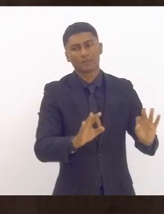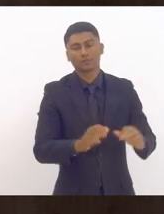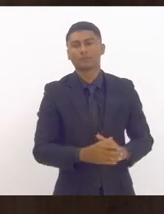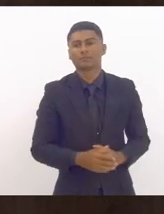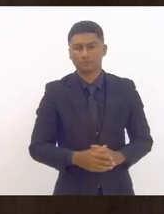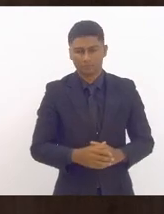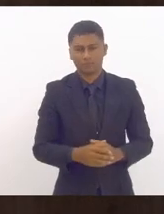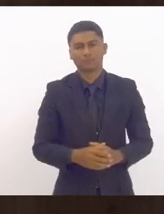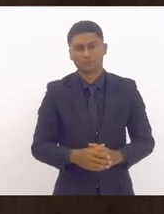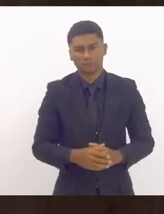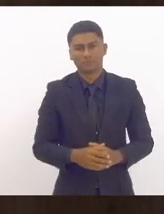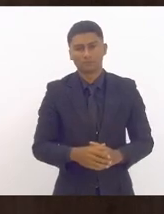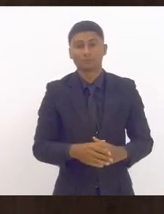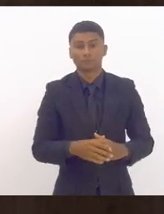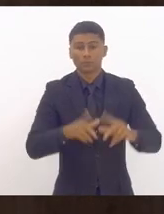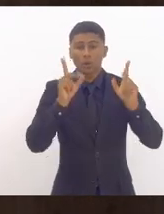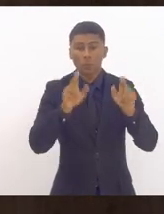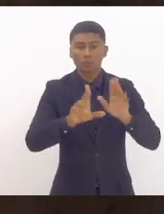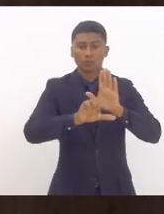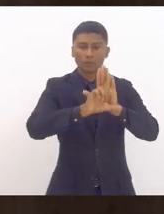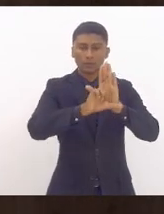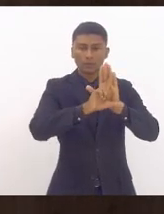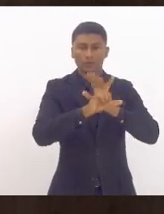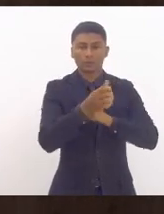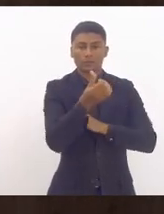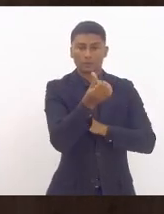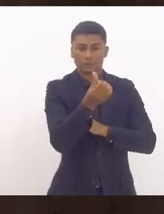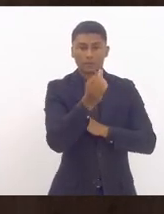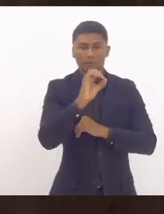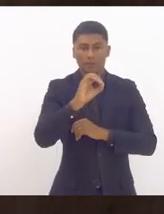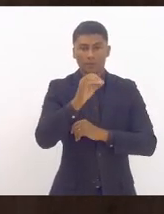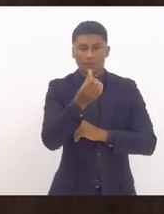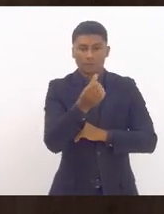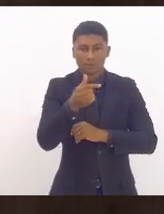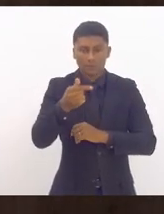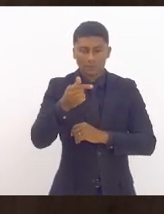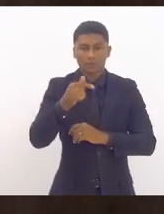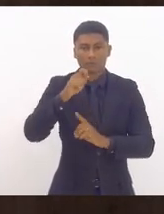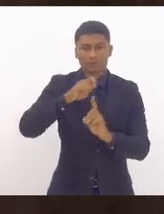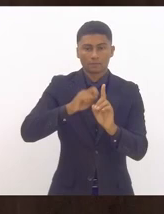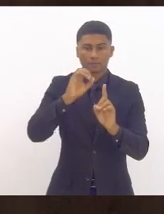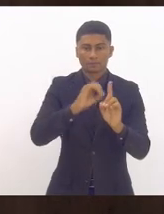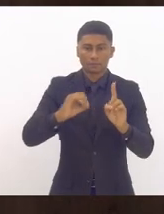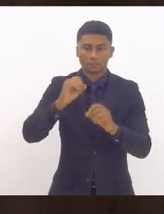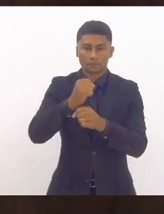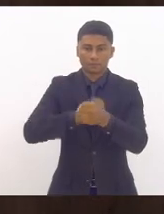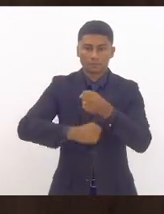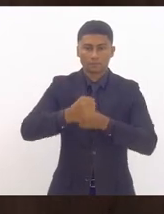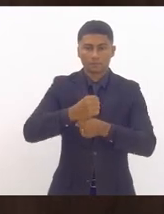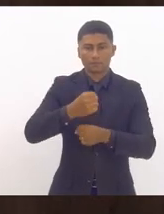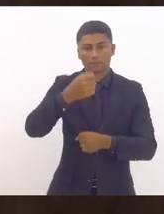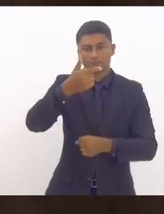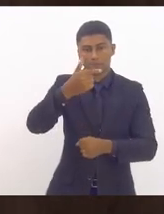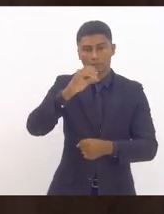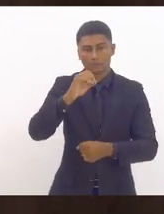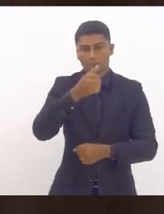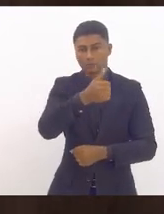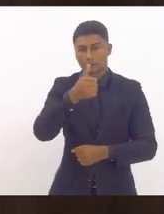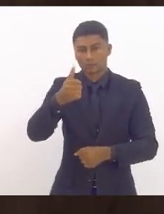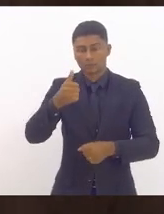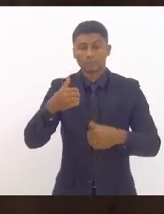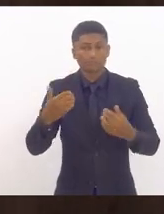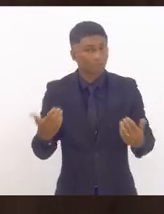assim como determina a lei de número 6067, de outubro de 2011. Nesse ponto, a